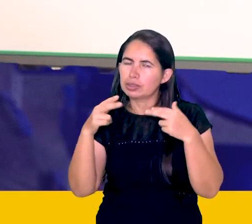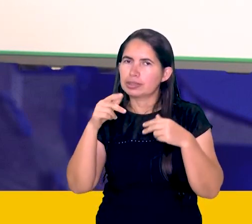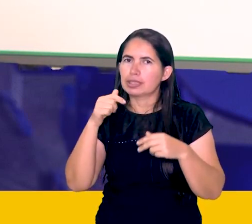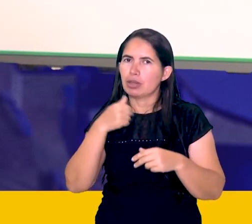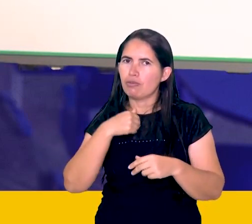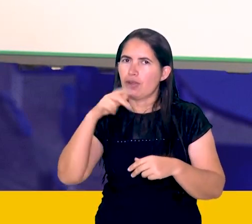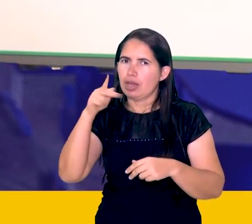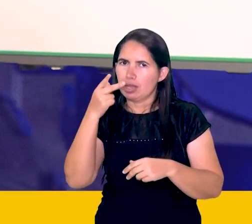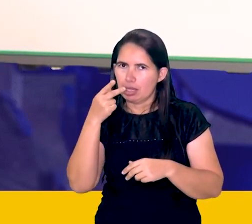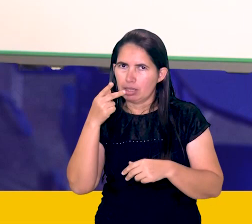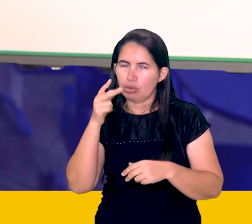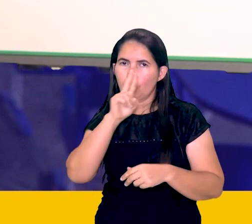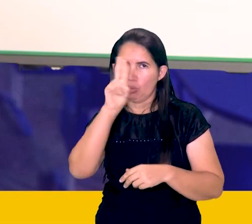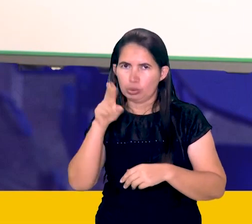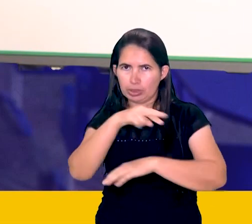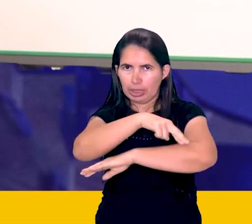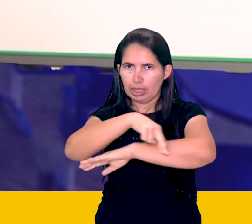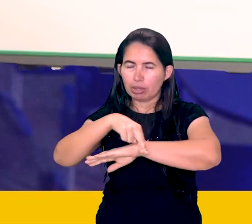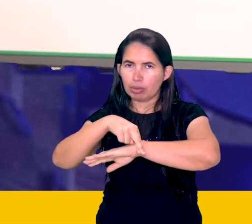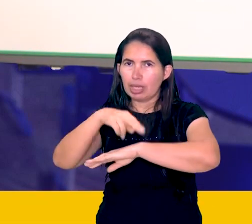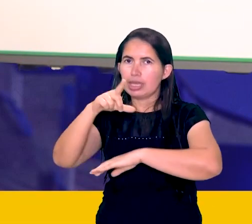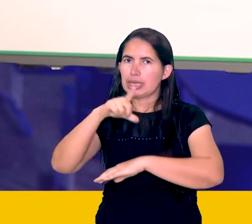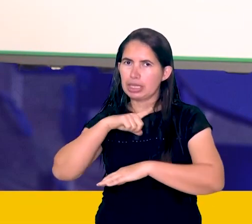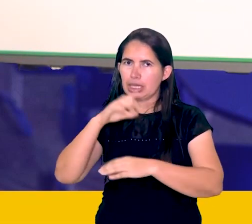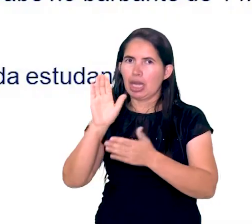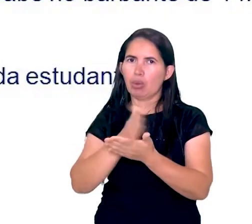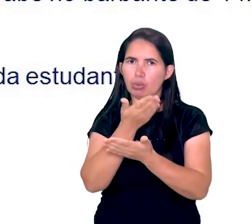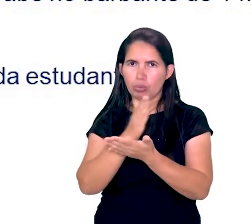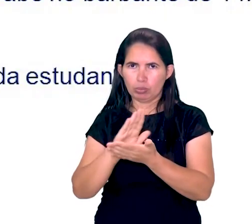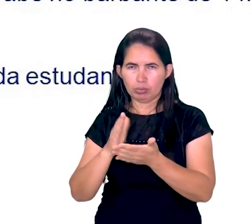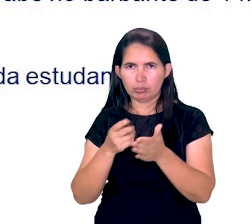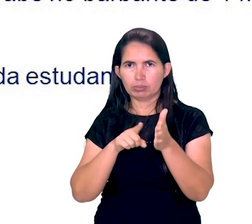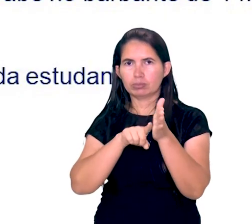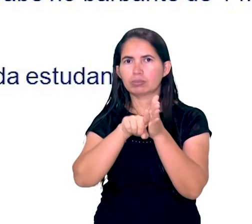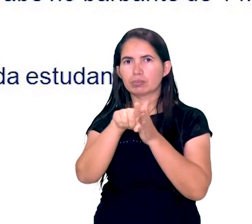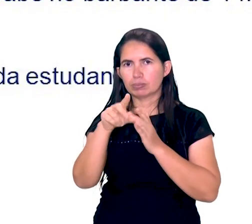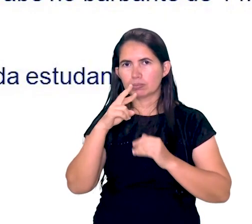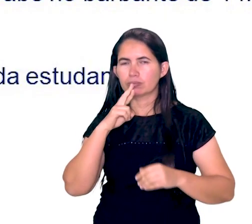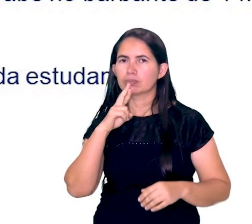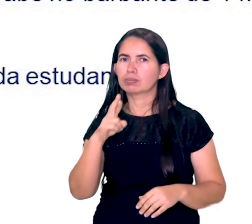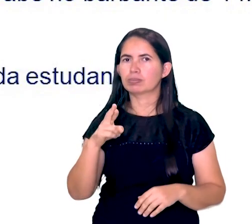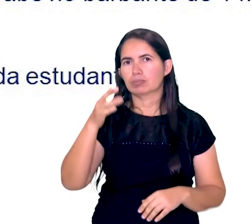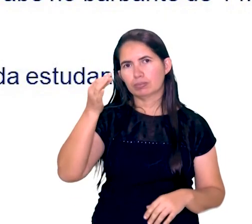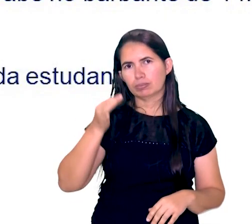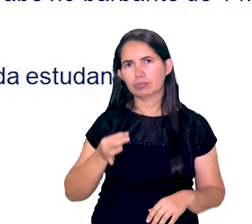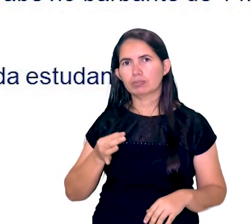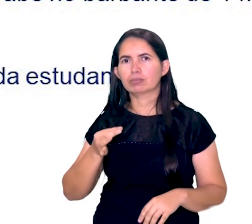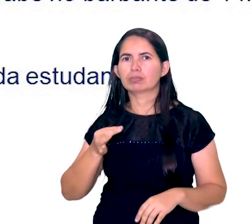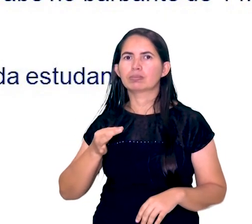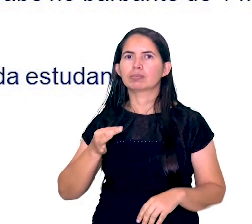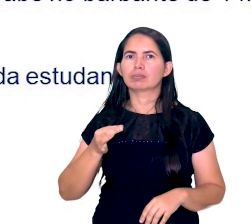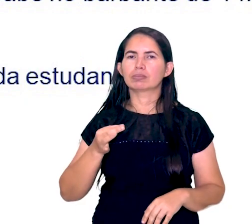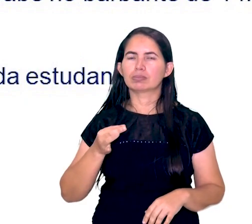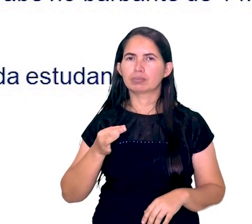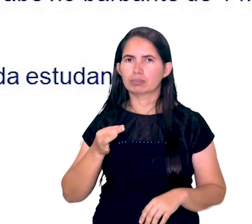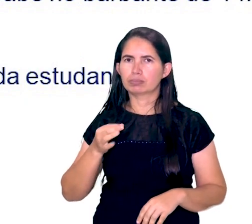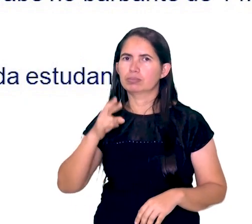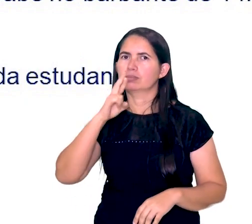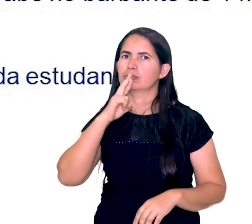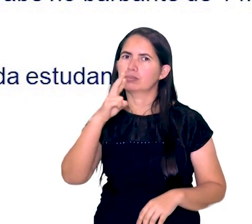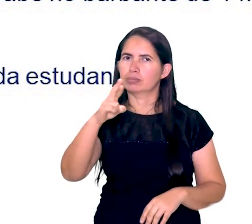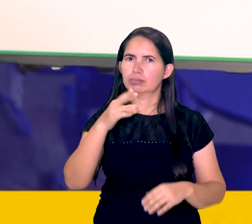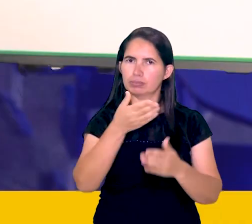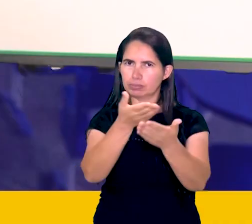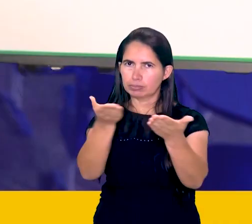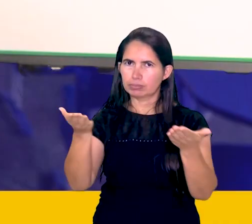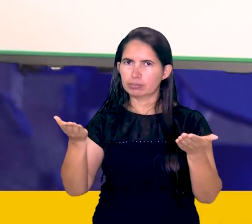uso de sua régua, vocês têm aqui algumas questões para responder, tá bom? Conto com a resposta de